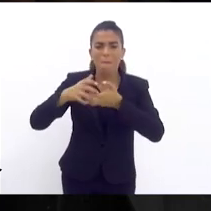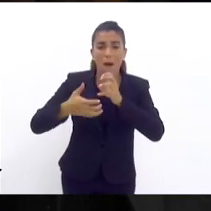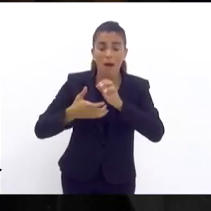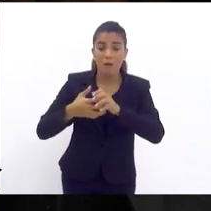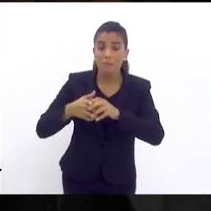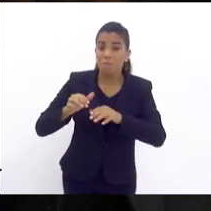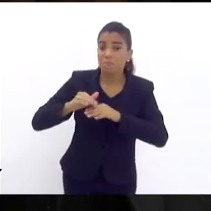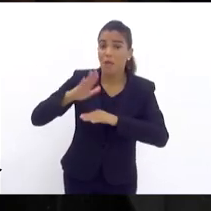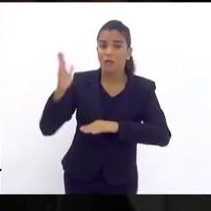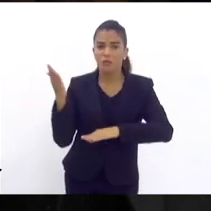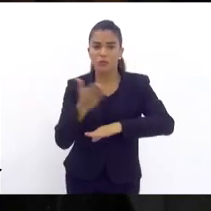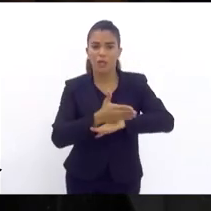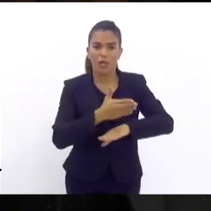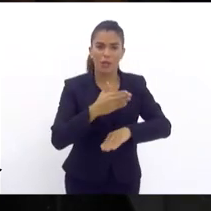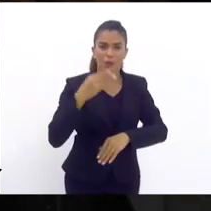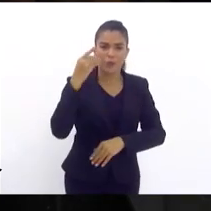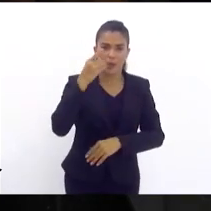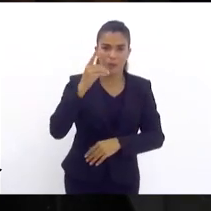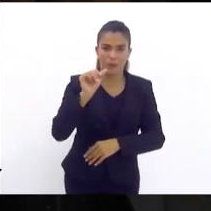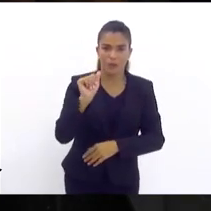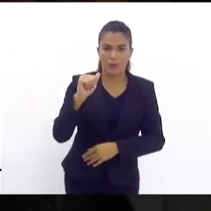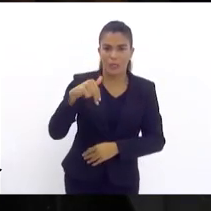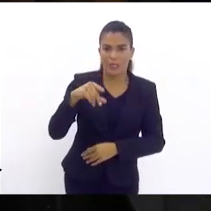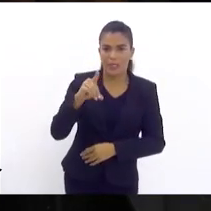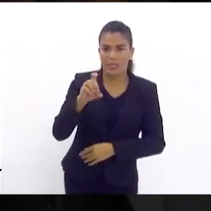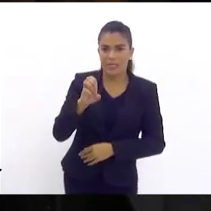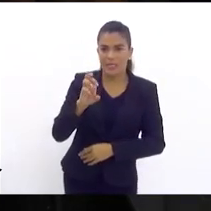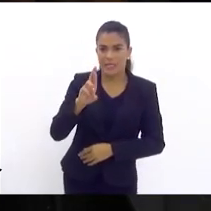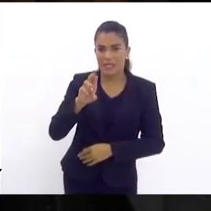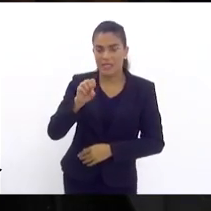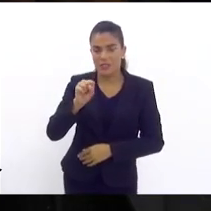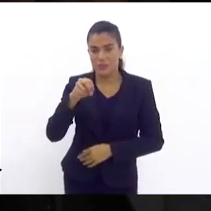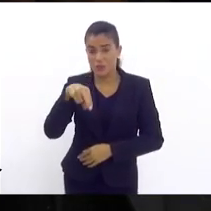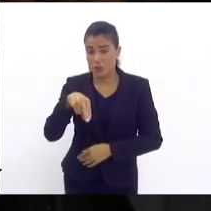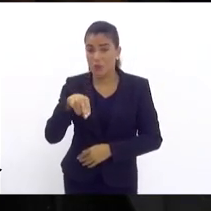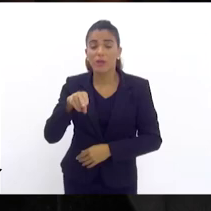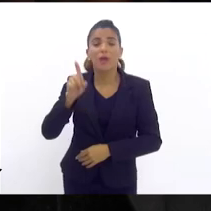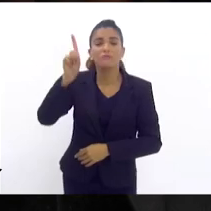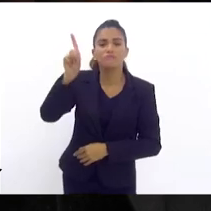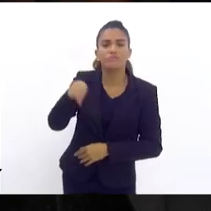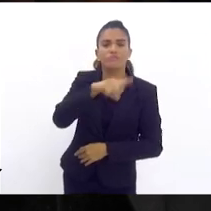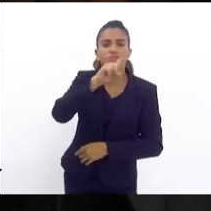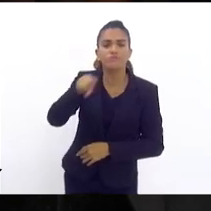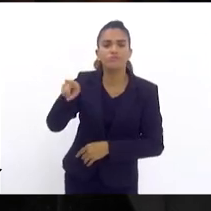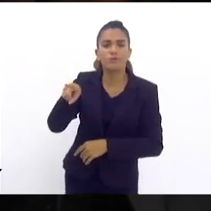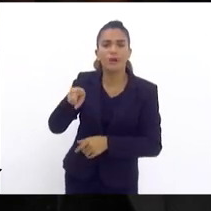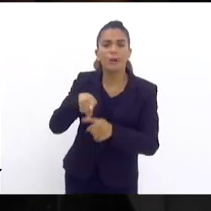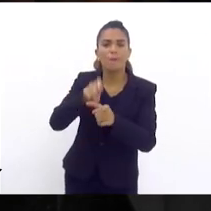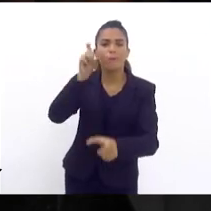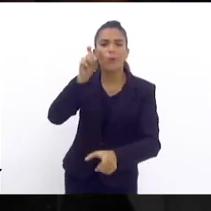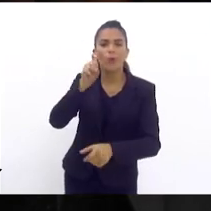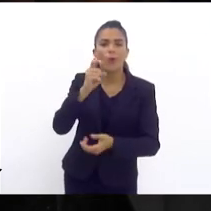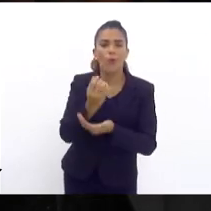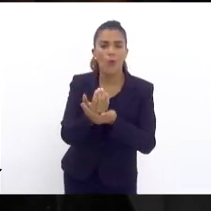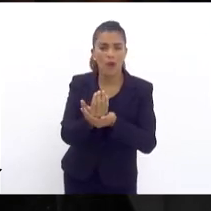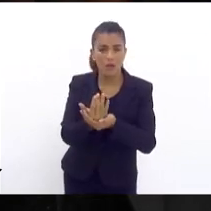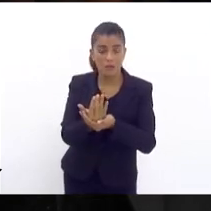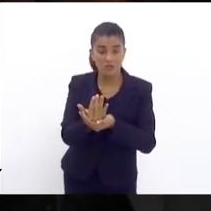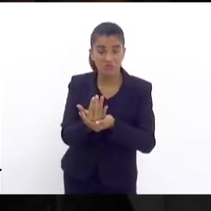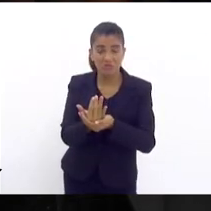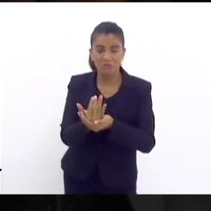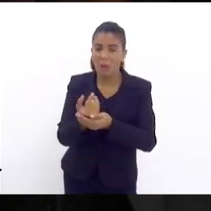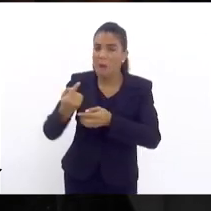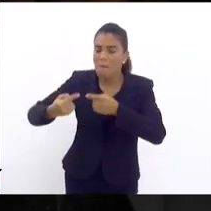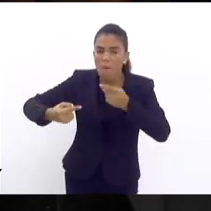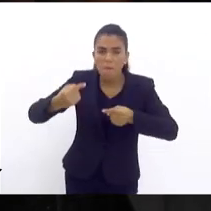Anderson que previa a extinção da UERJ gerou um bate-boca imensa